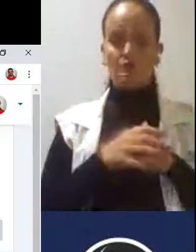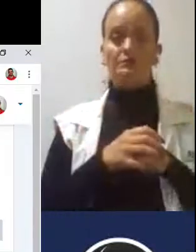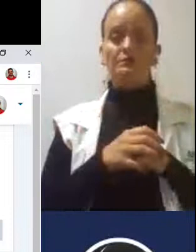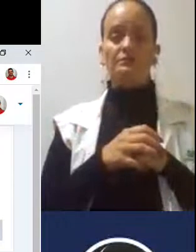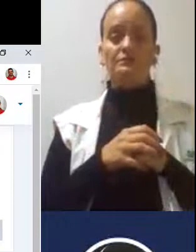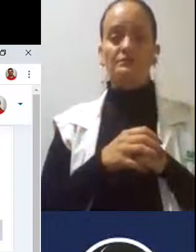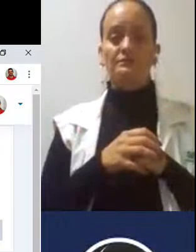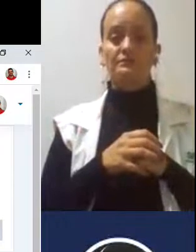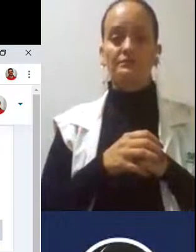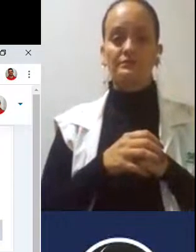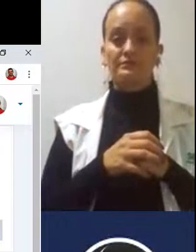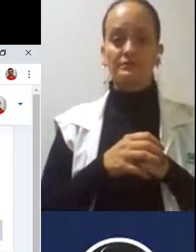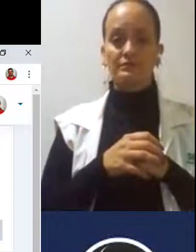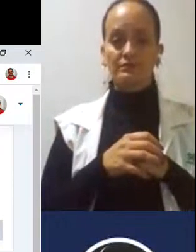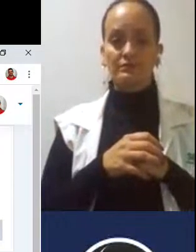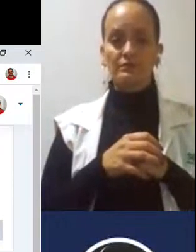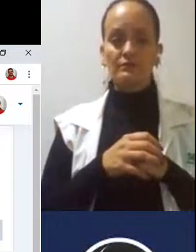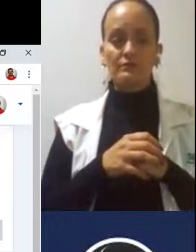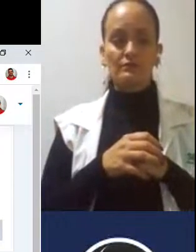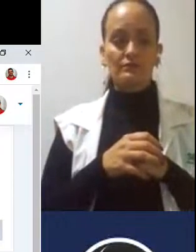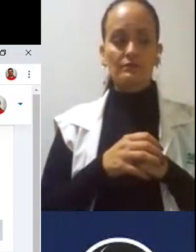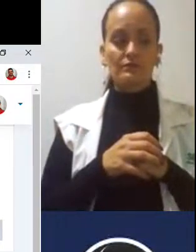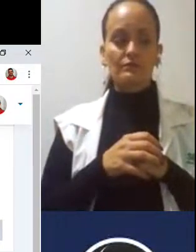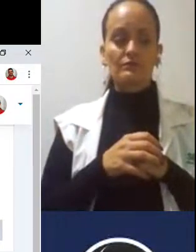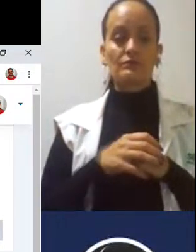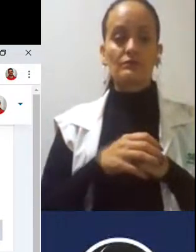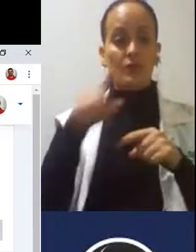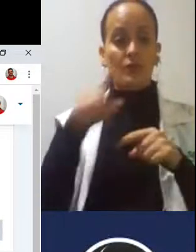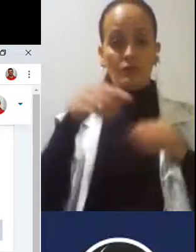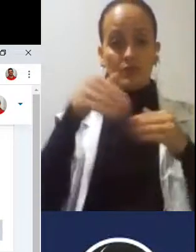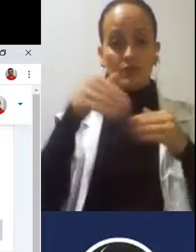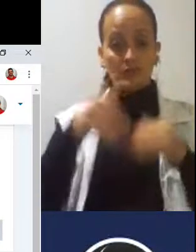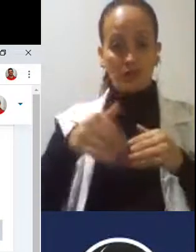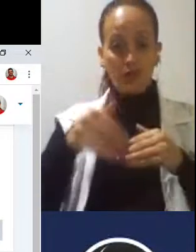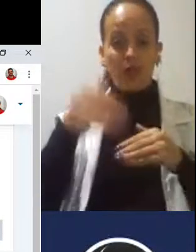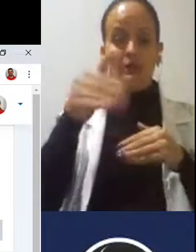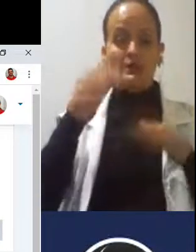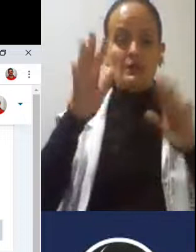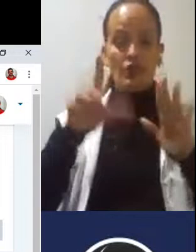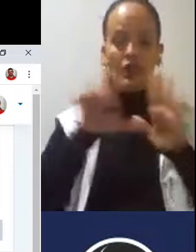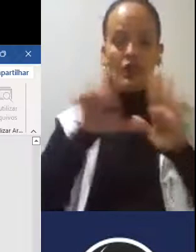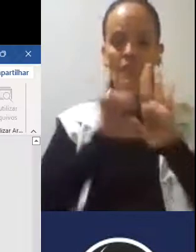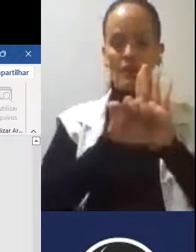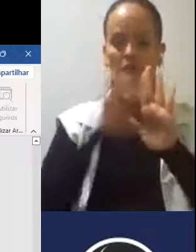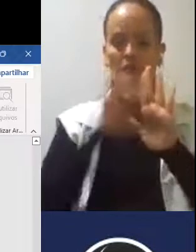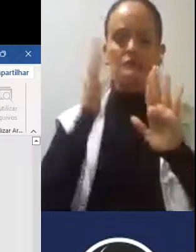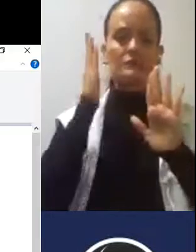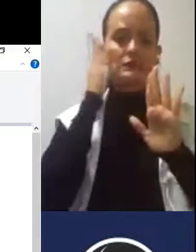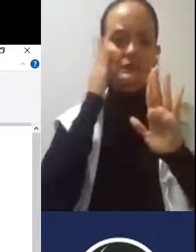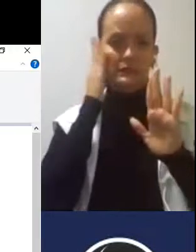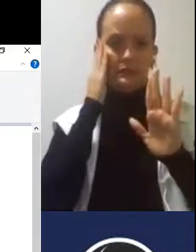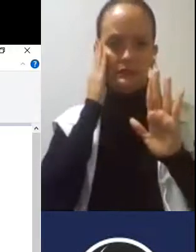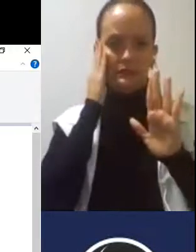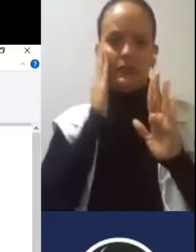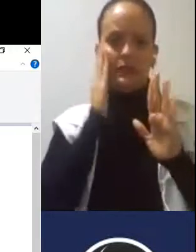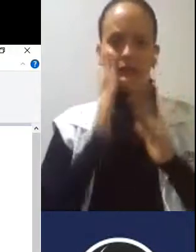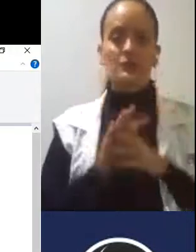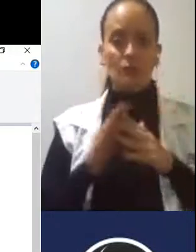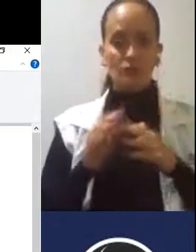já estão avançados aí, né, na parte de lei de Ohm, a gente já está alinhando aqui também,